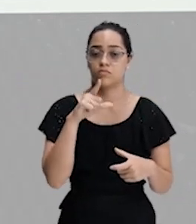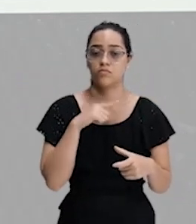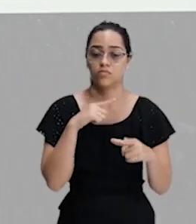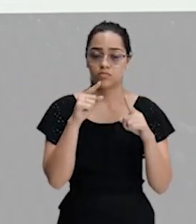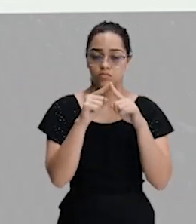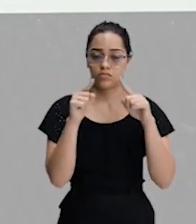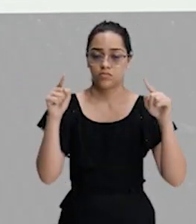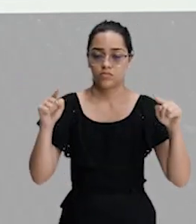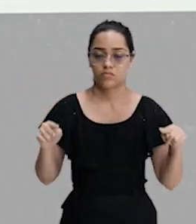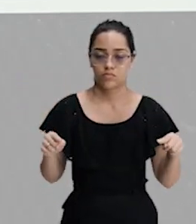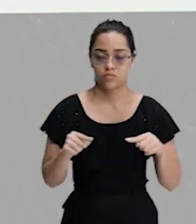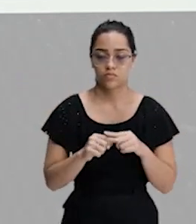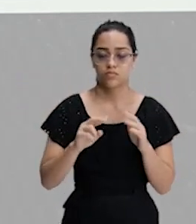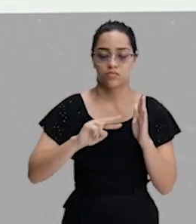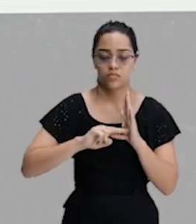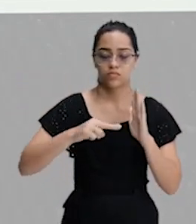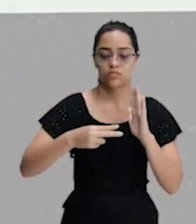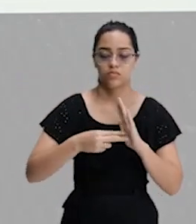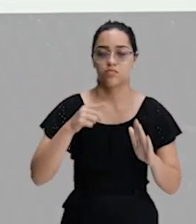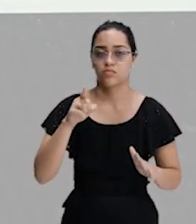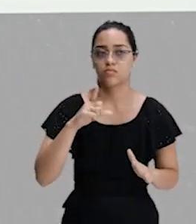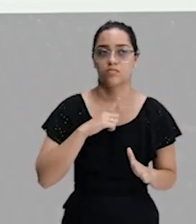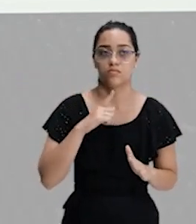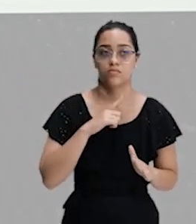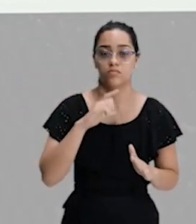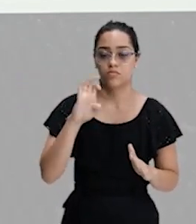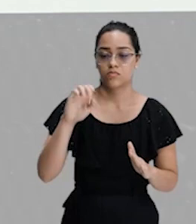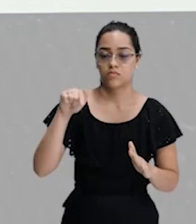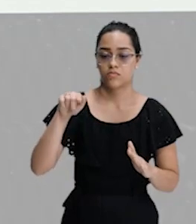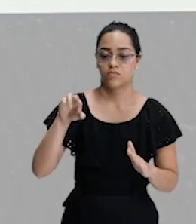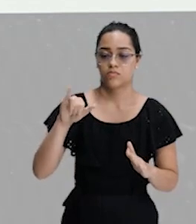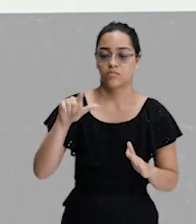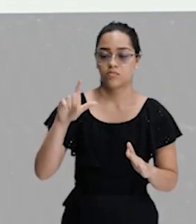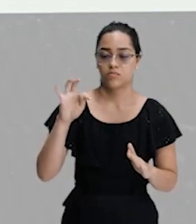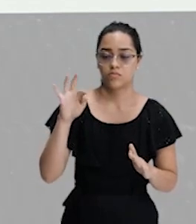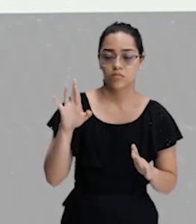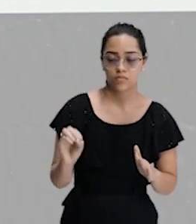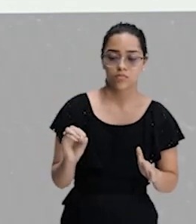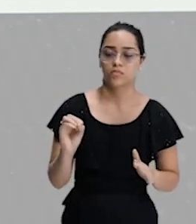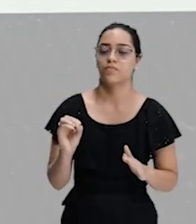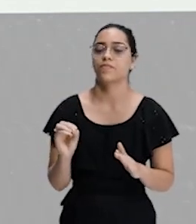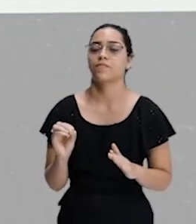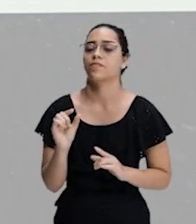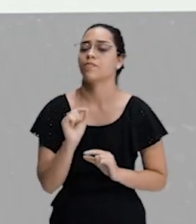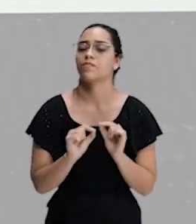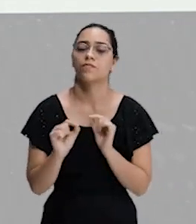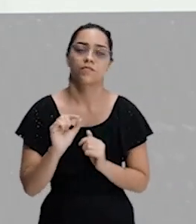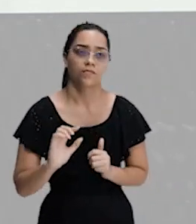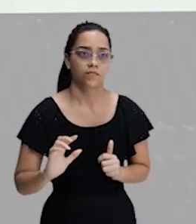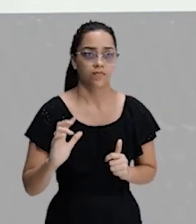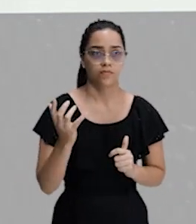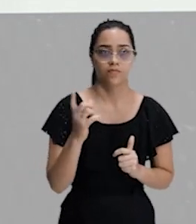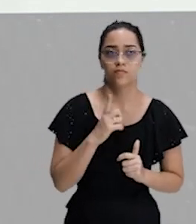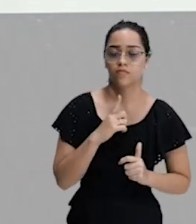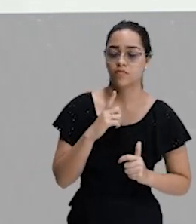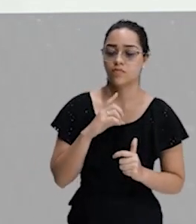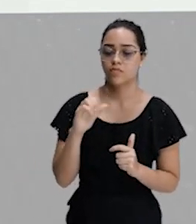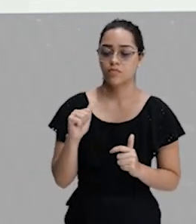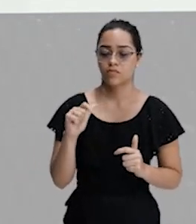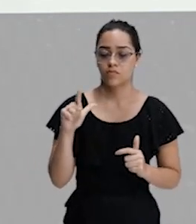um quadrado, aí você tem um cilindro equilátero. Então, no cilindro equilátero, o que acontece? A